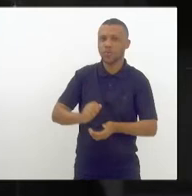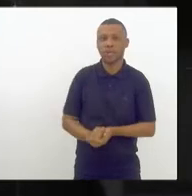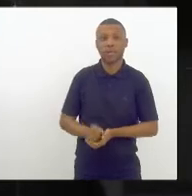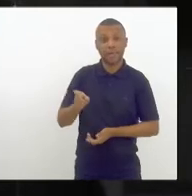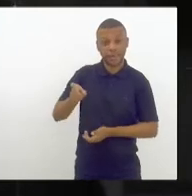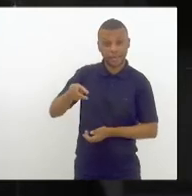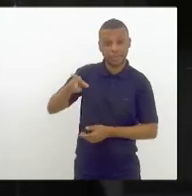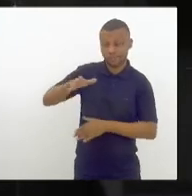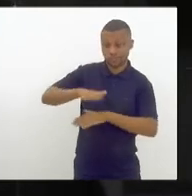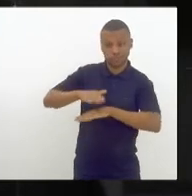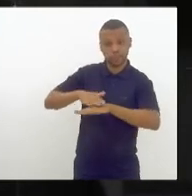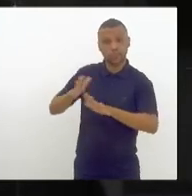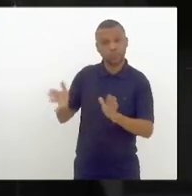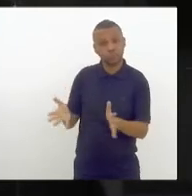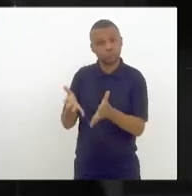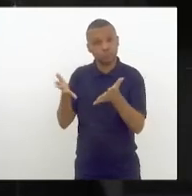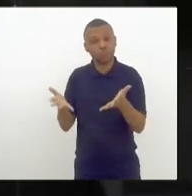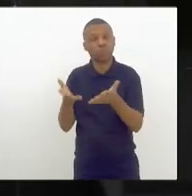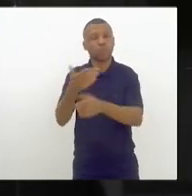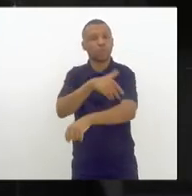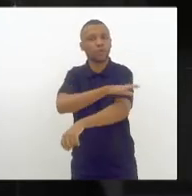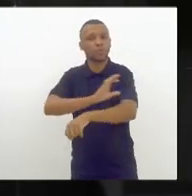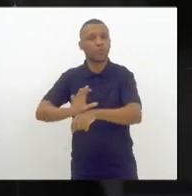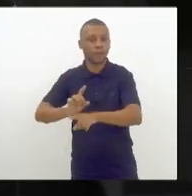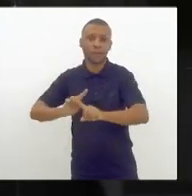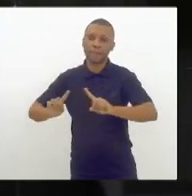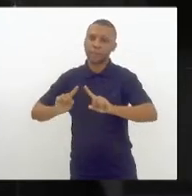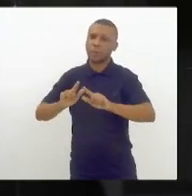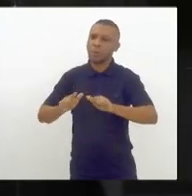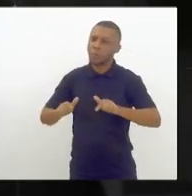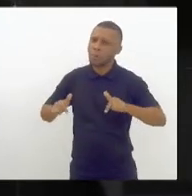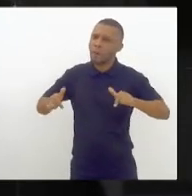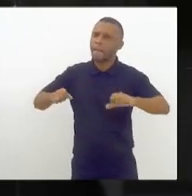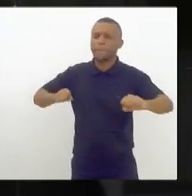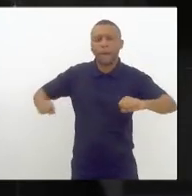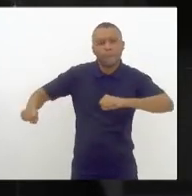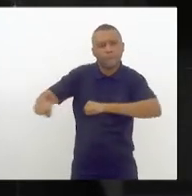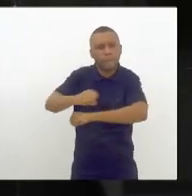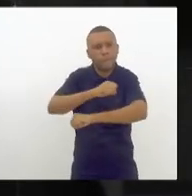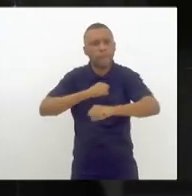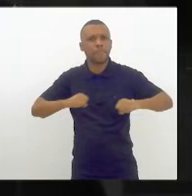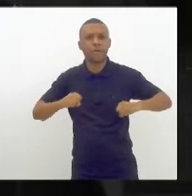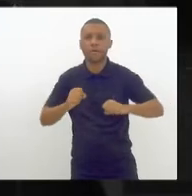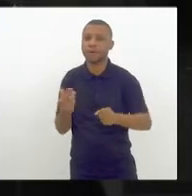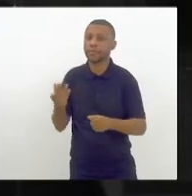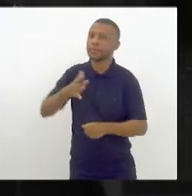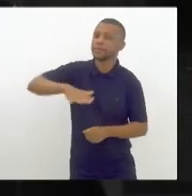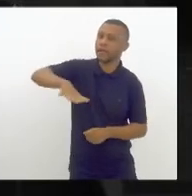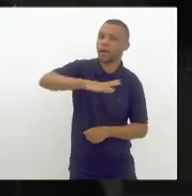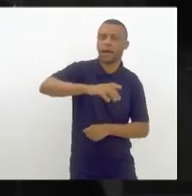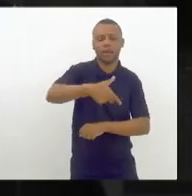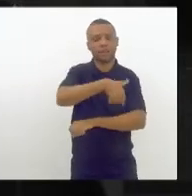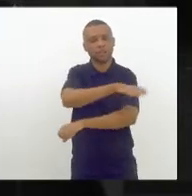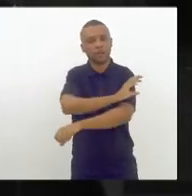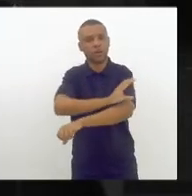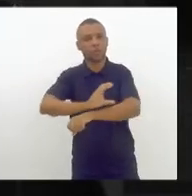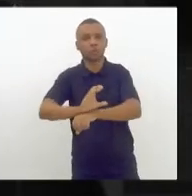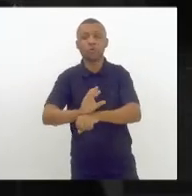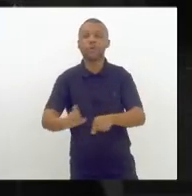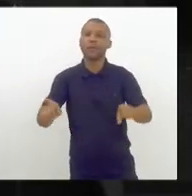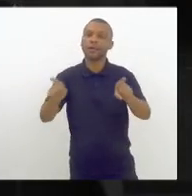promotor de Cultura mas ele era um ativista do campo da cultura era um militante do campo da cultura e ao mesmo tempo se identificava também